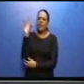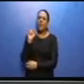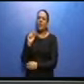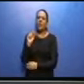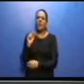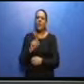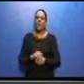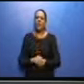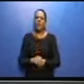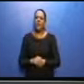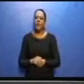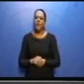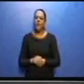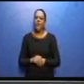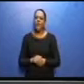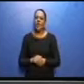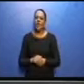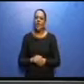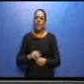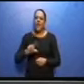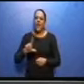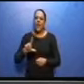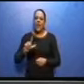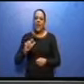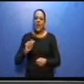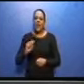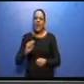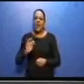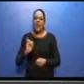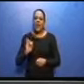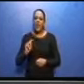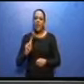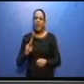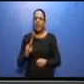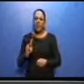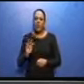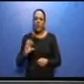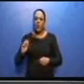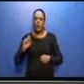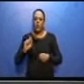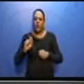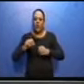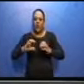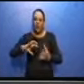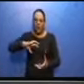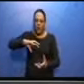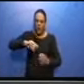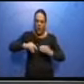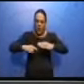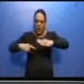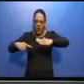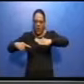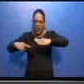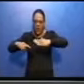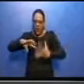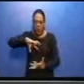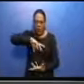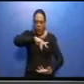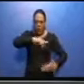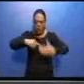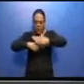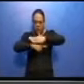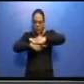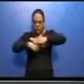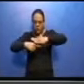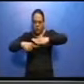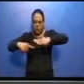é do que a distância, né, em relação à linha do Equador. O continente asiático ele está situado aí